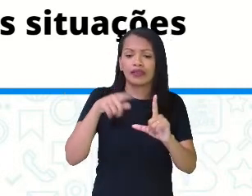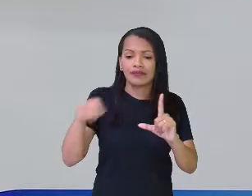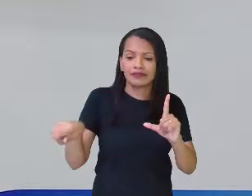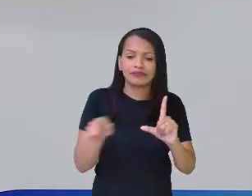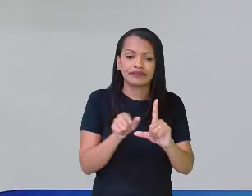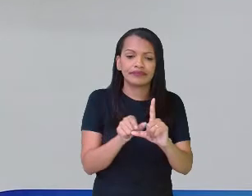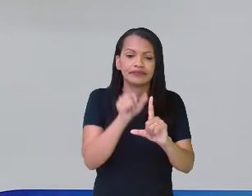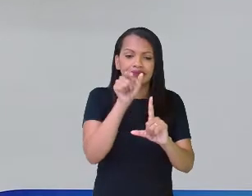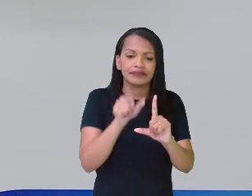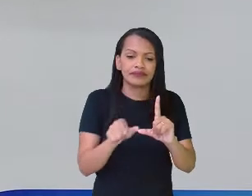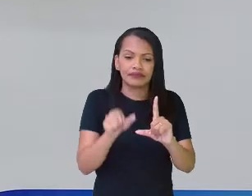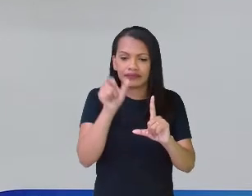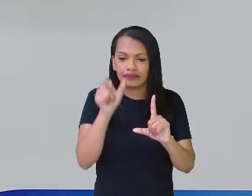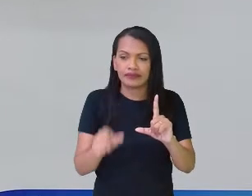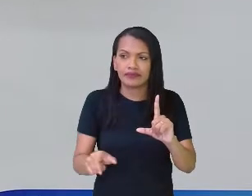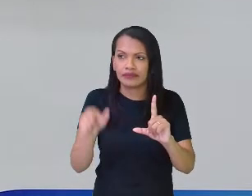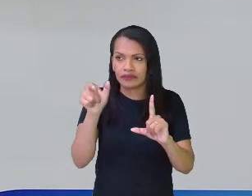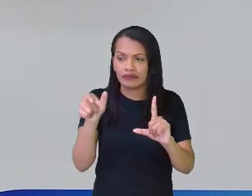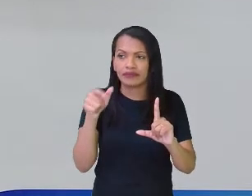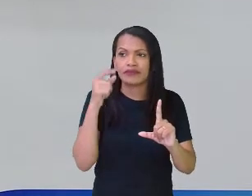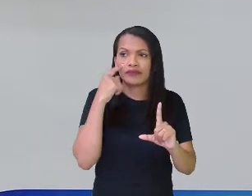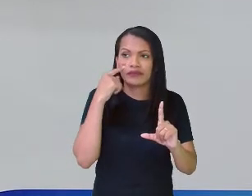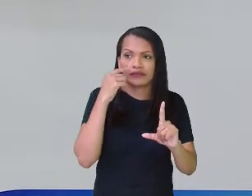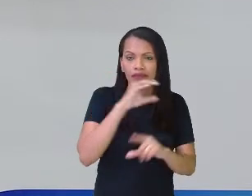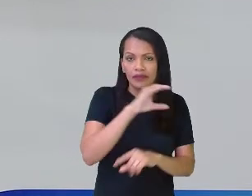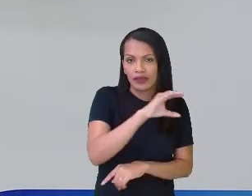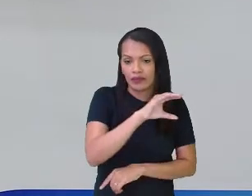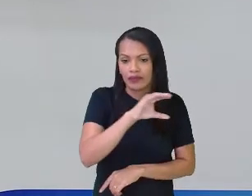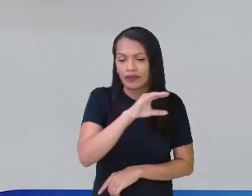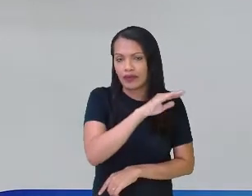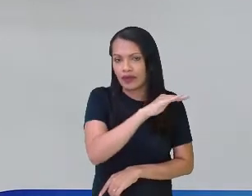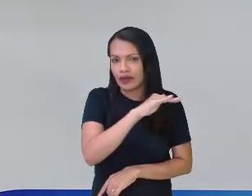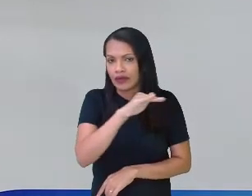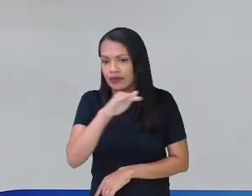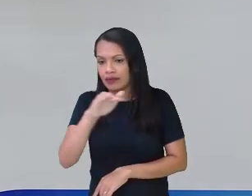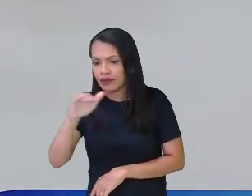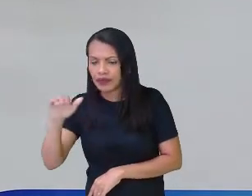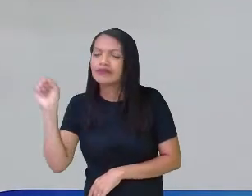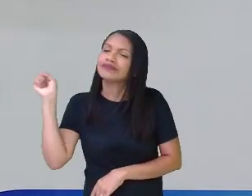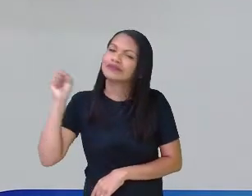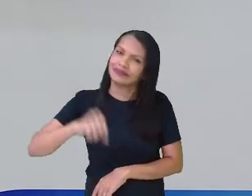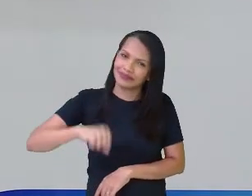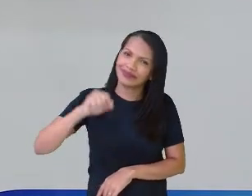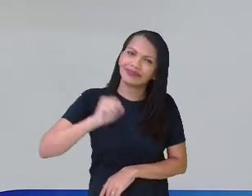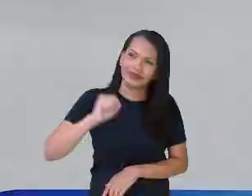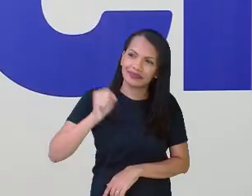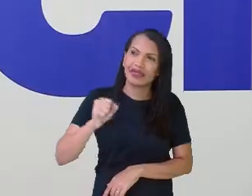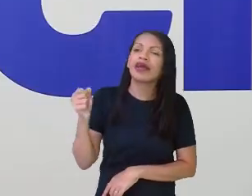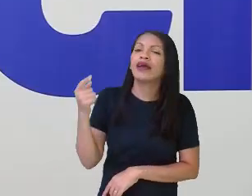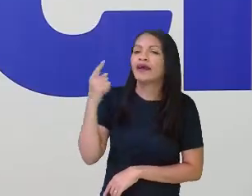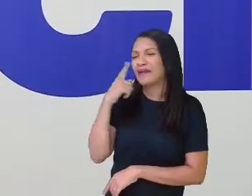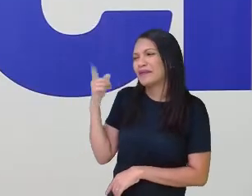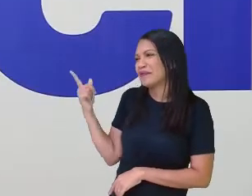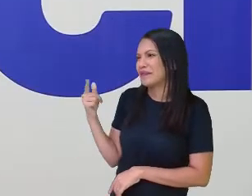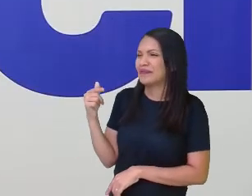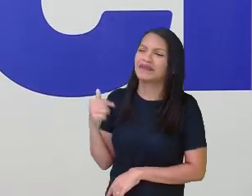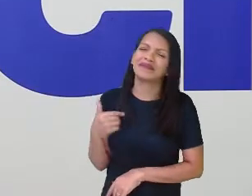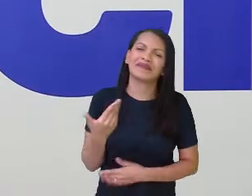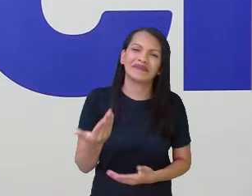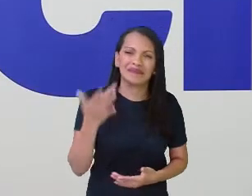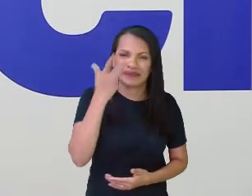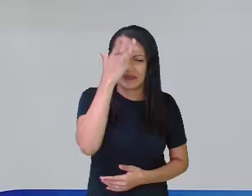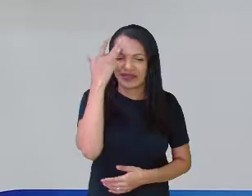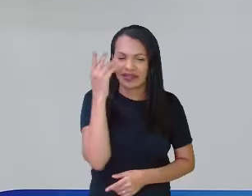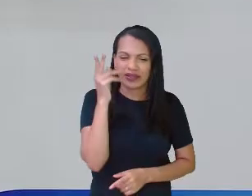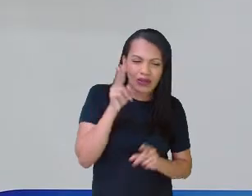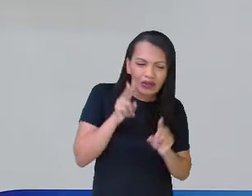de energia, ele é horizontal. Não é isso, professora? Olha aí, nada melhor do que uma dona de casa no chat